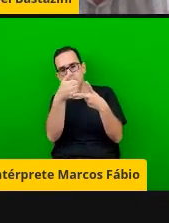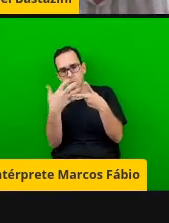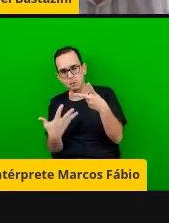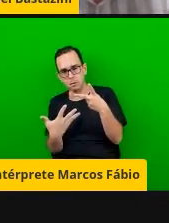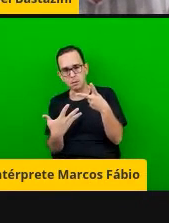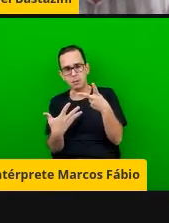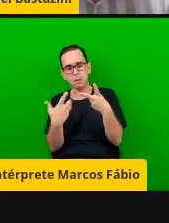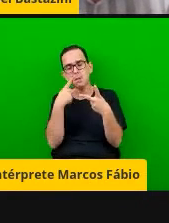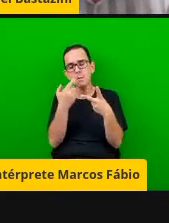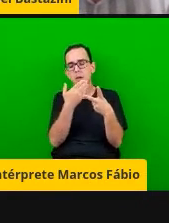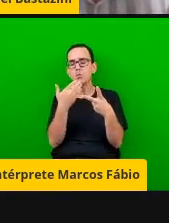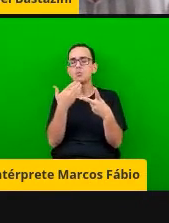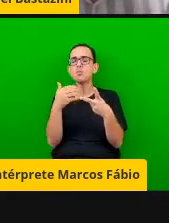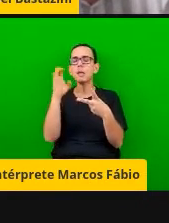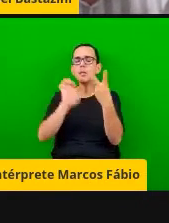estatais chinesas